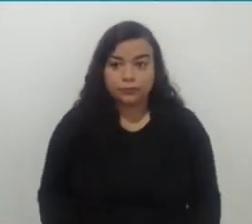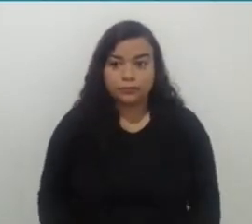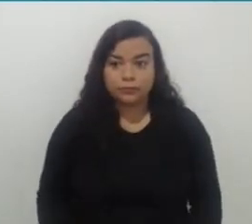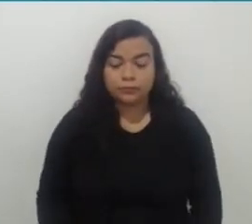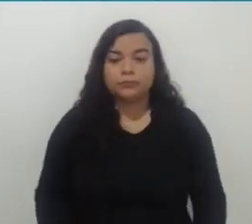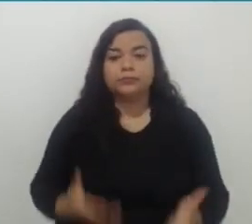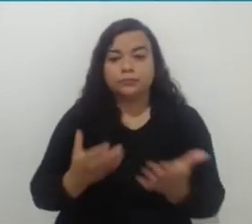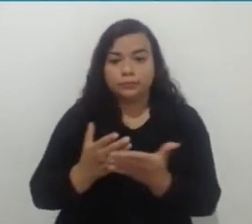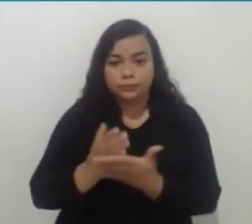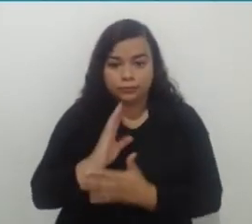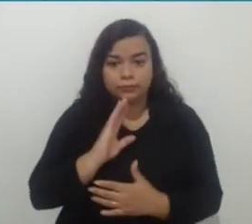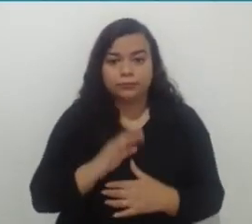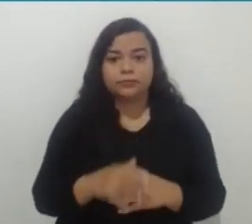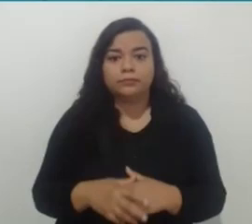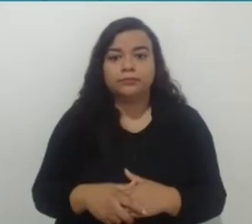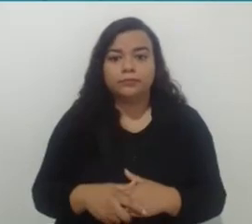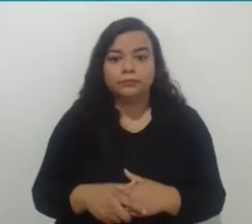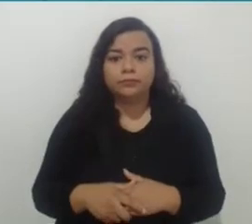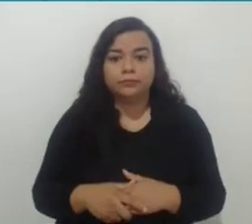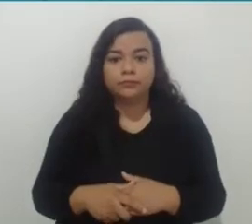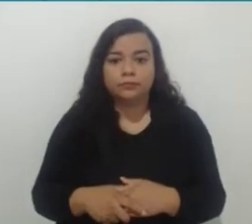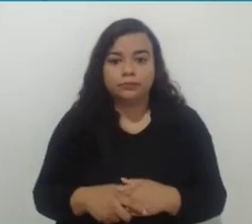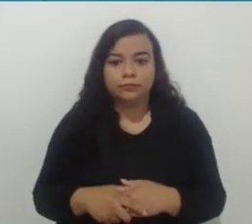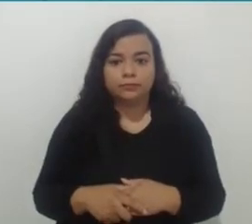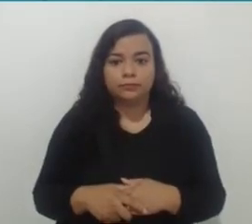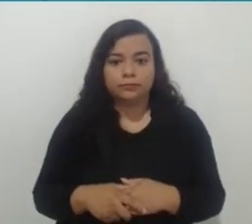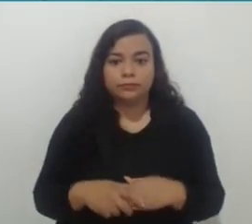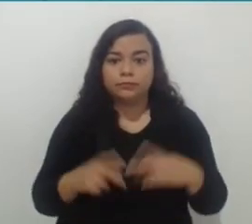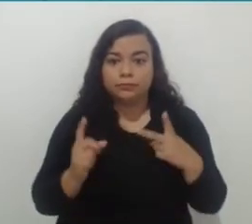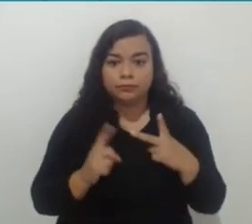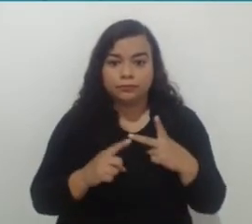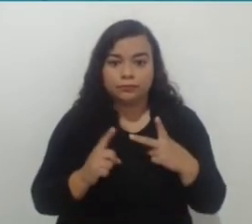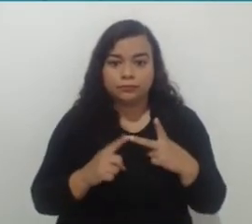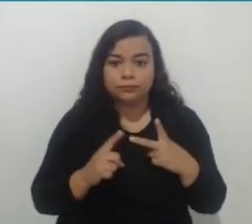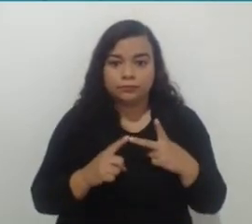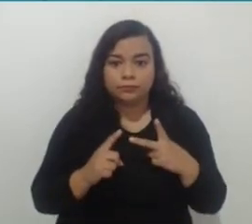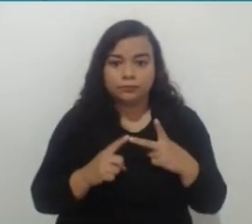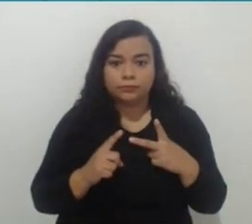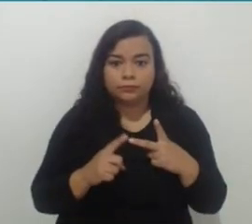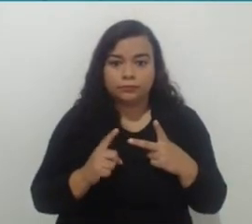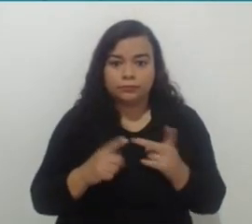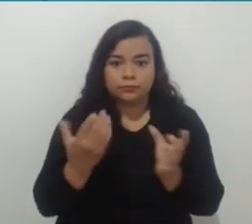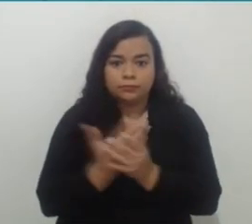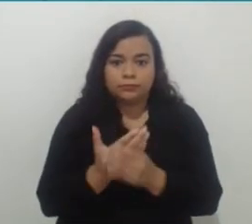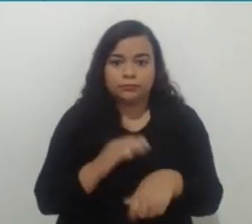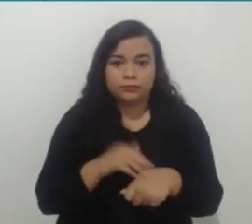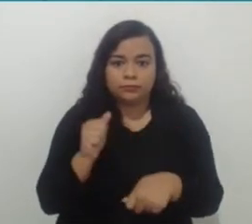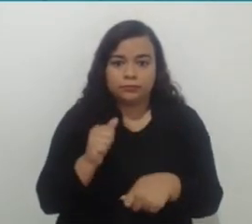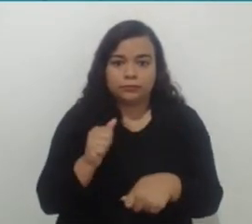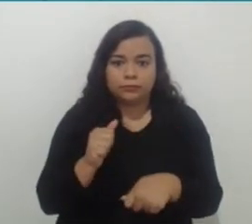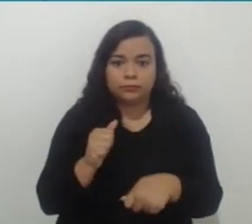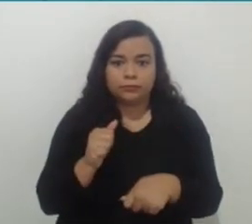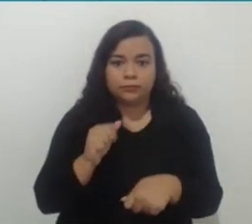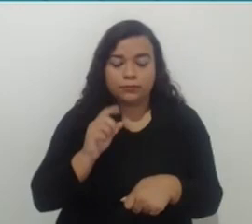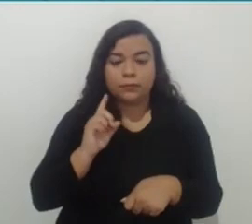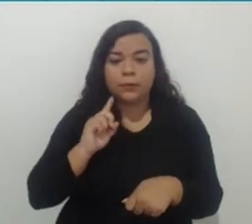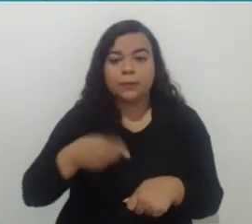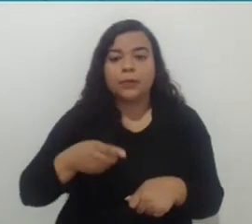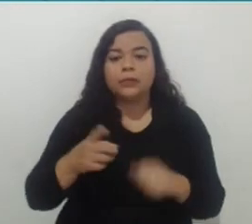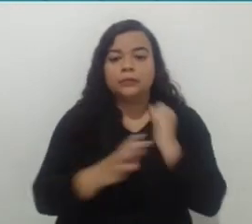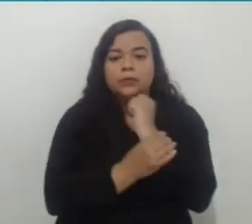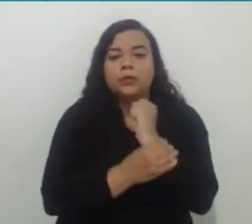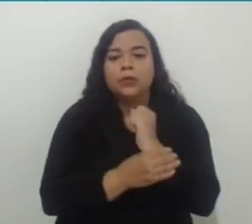Aprovado, então. Chamo o segundo processo, mandado de segurança civil, número